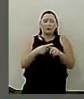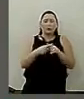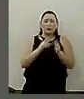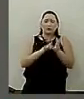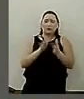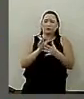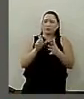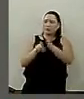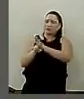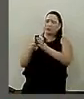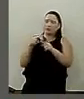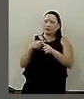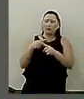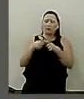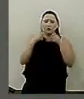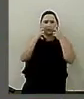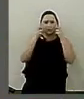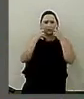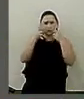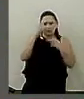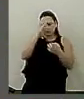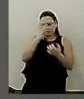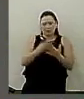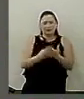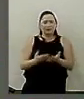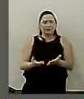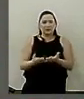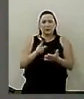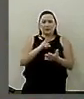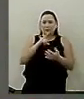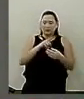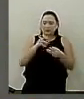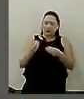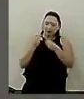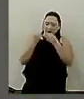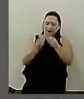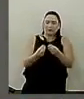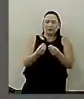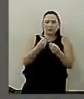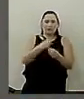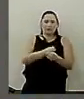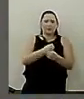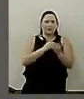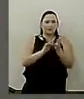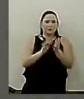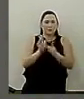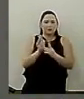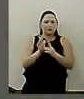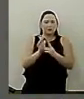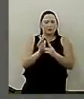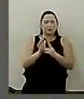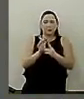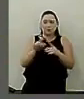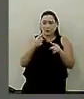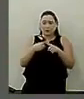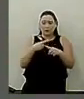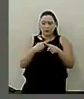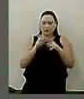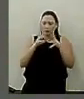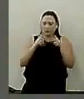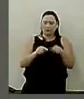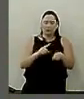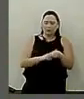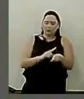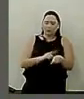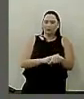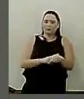são tímidos em crer, em confiar, em se entregar a mim como o Senhor da vida de vocês? Em todo o tempo,